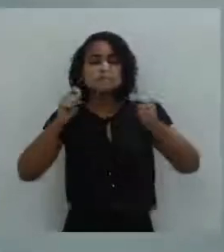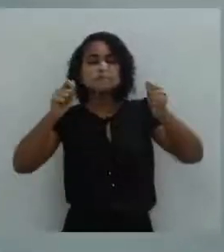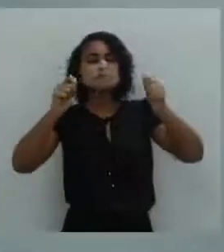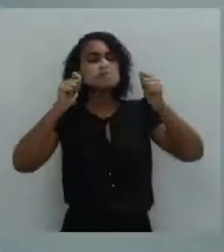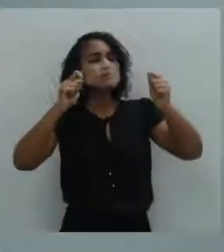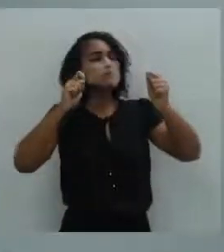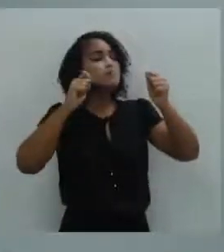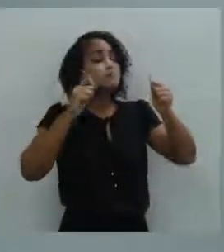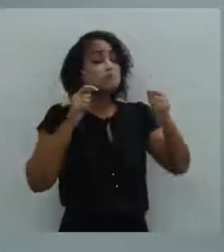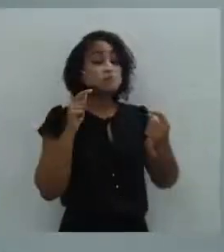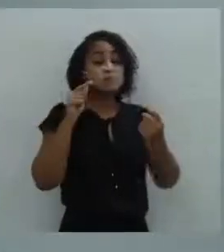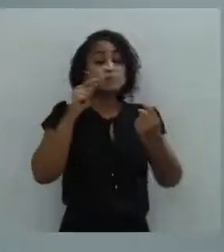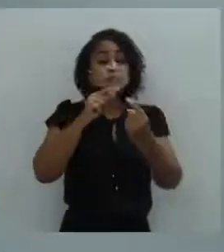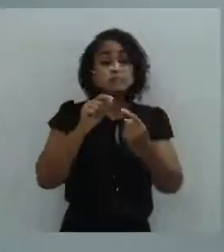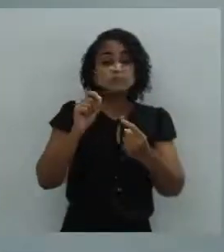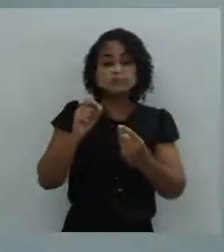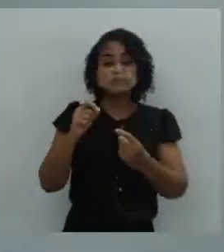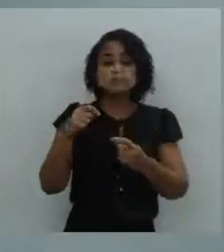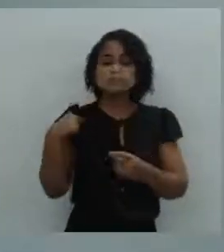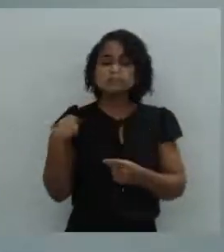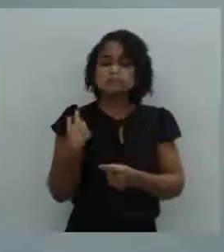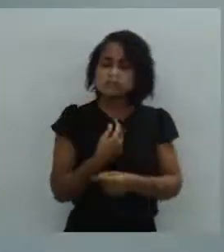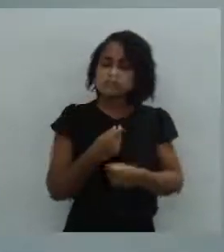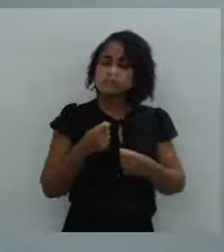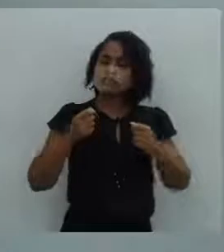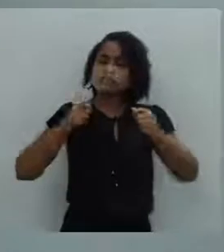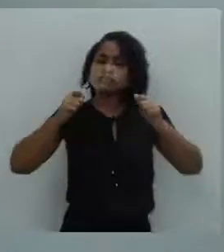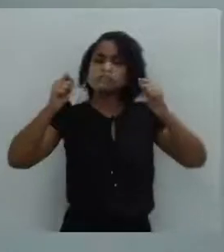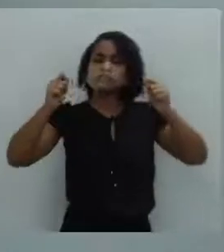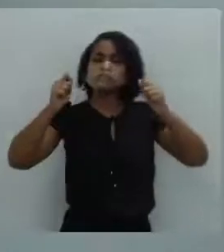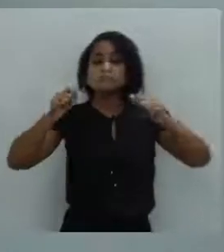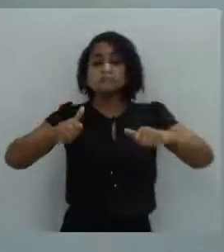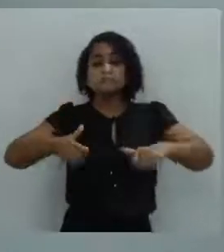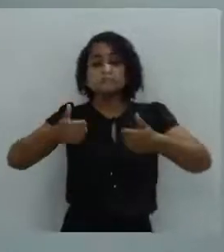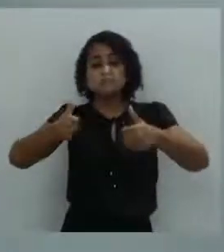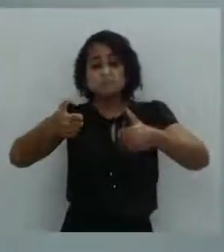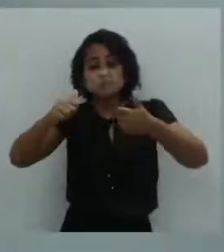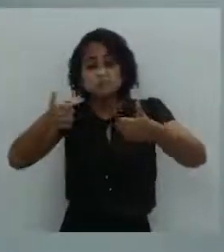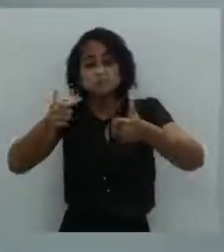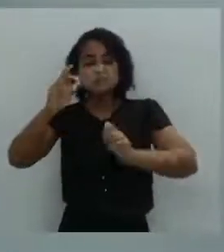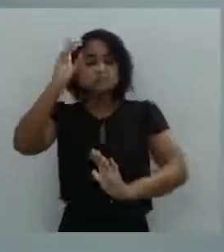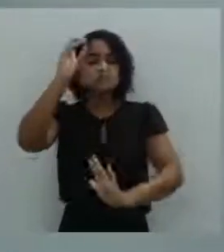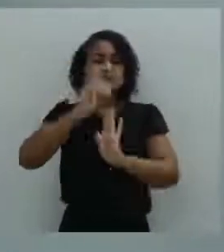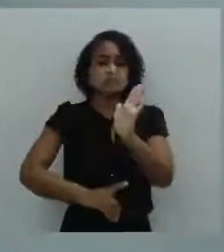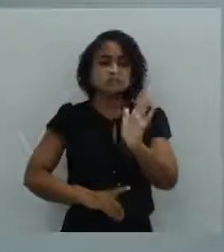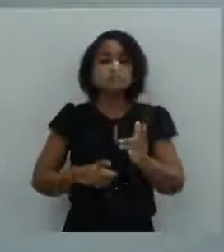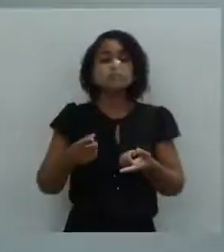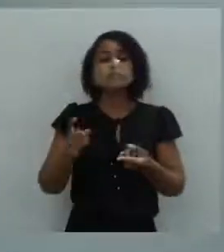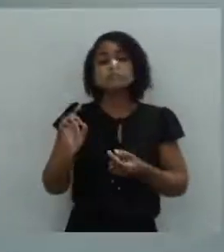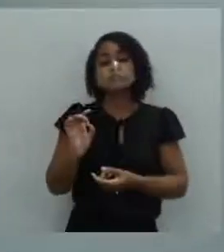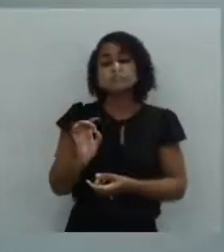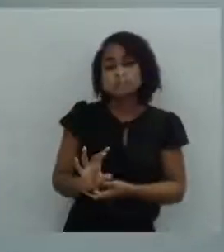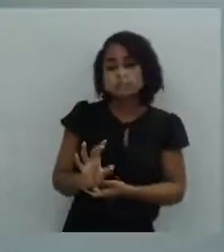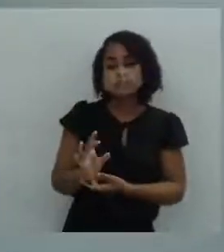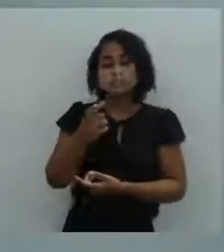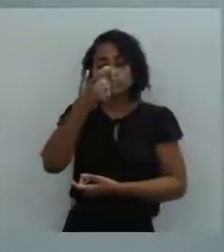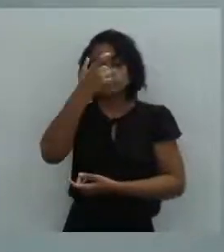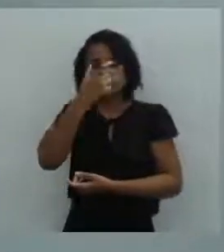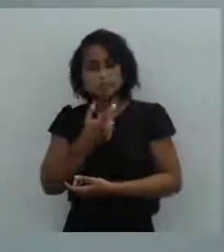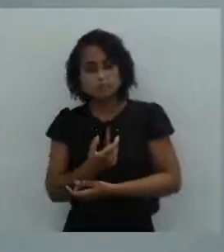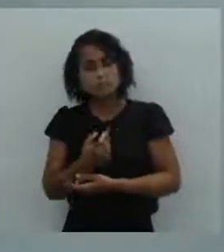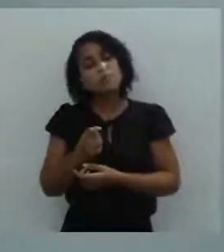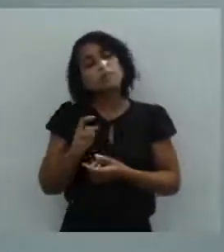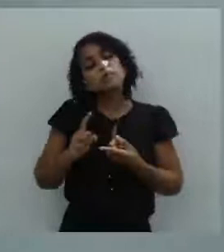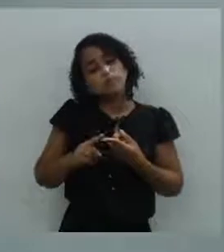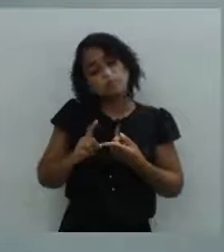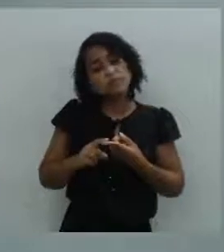ser utilizada para a gente reivindicar melhorias, direitos, tanto individuais